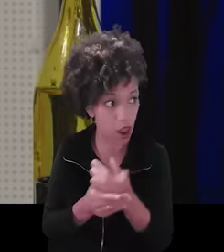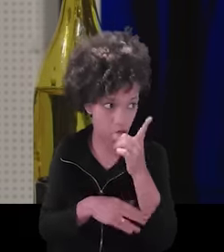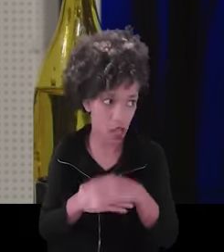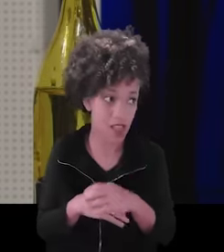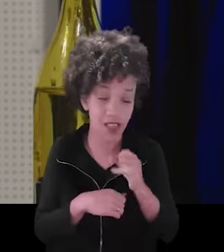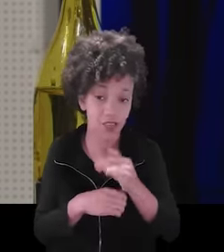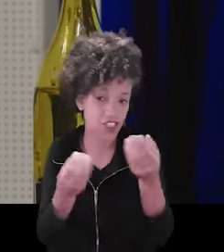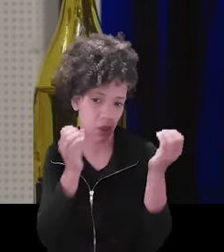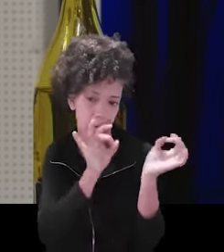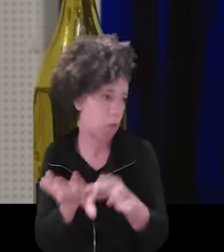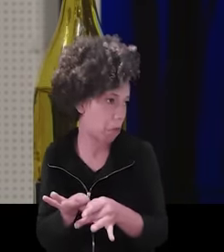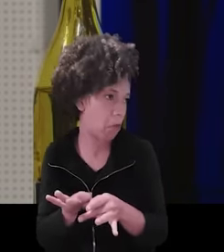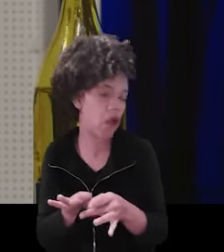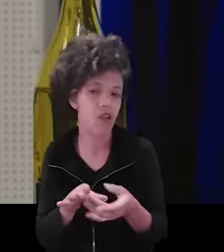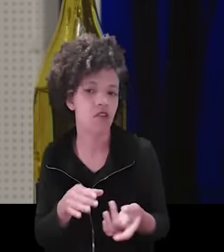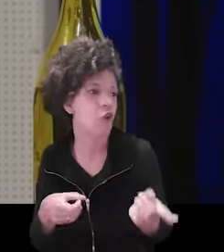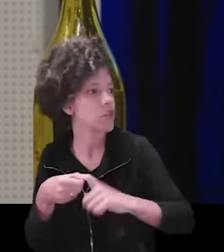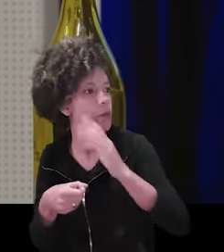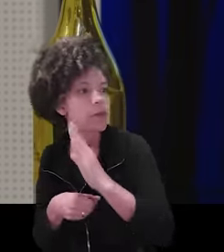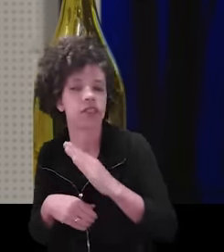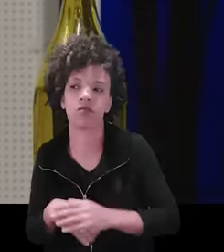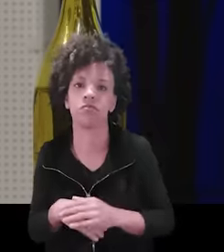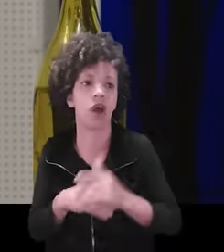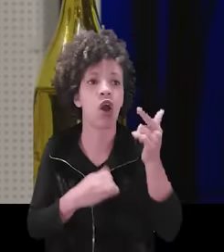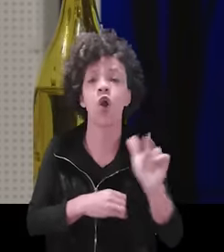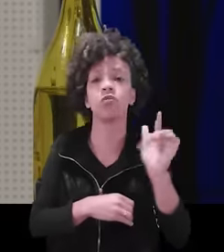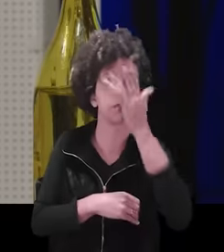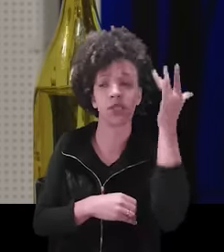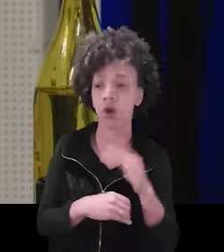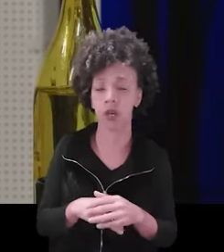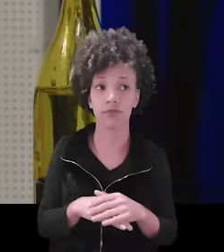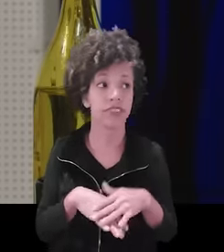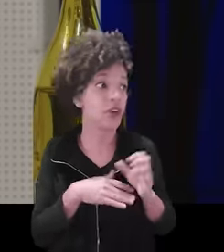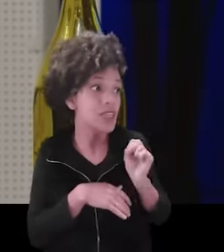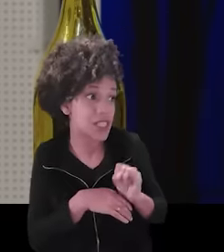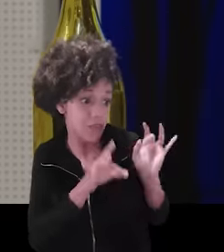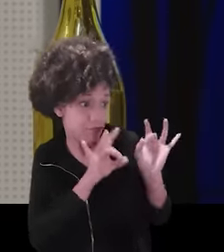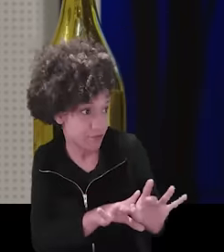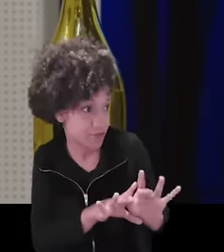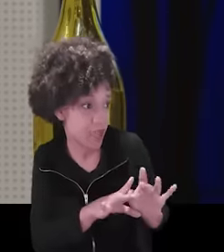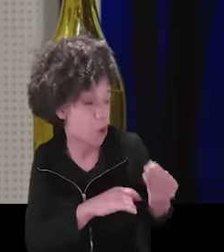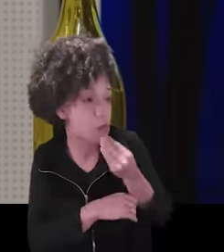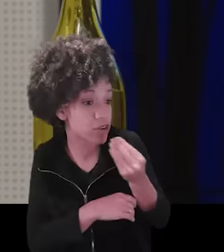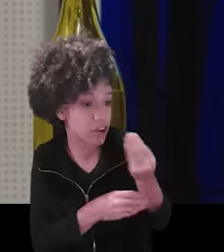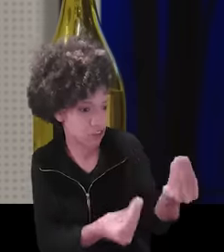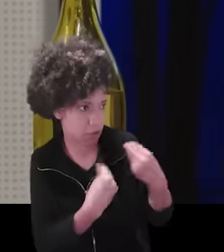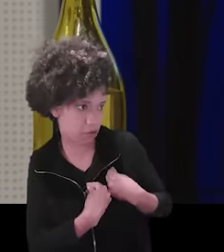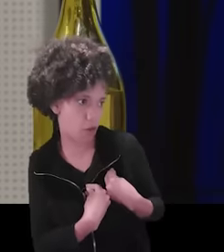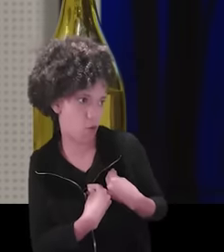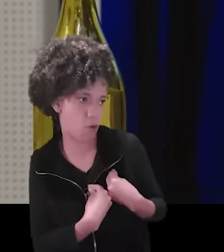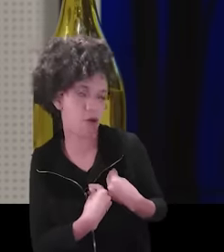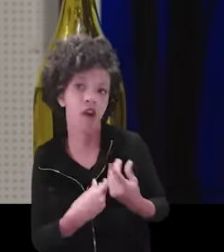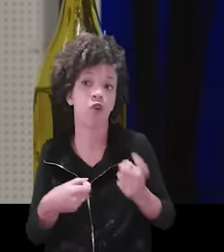quer de estudar lá se você jogar essa na hora eu faço então eu vou dar para uma outra pessoa então se eu jogasse a minha chance que eles